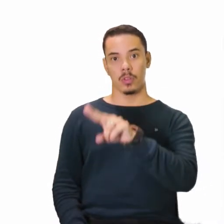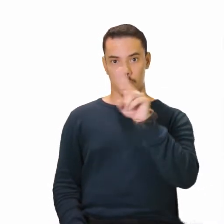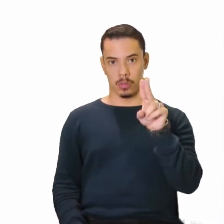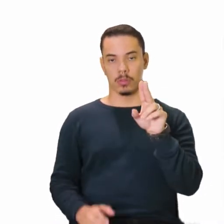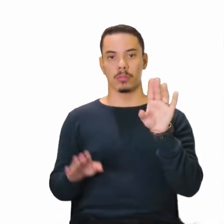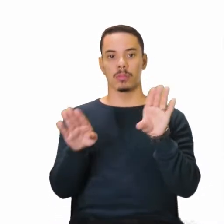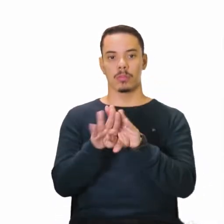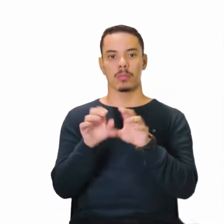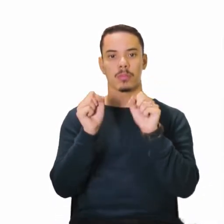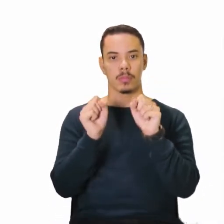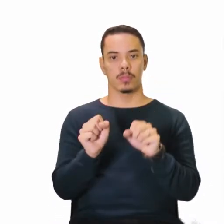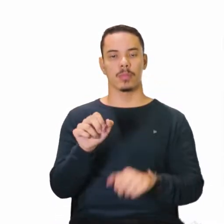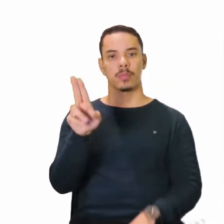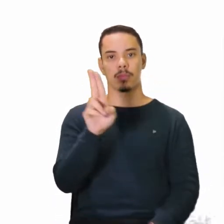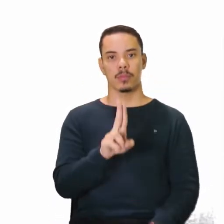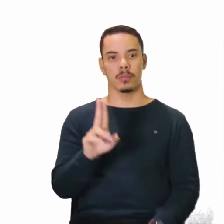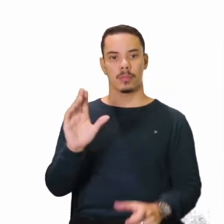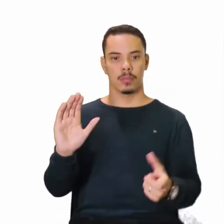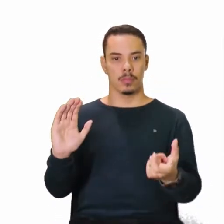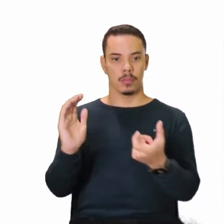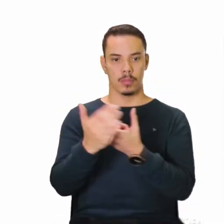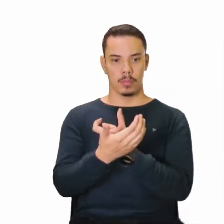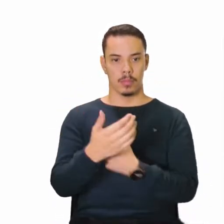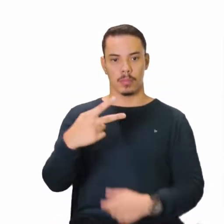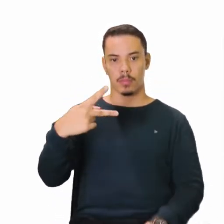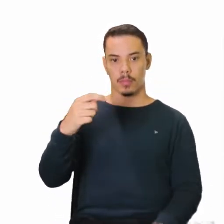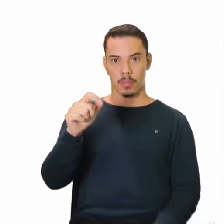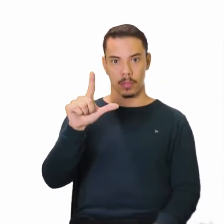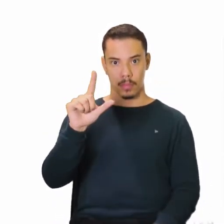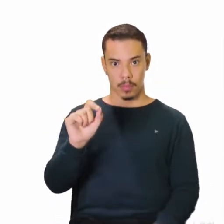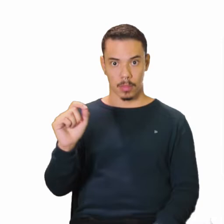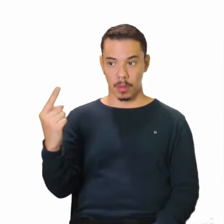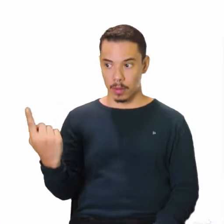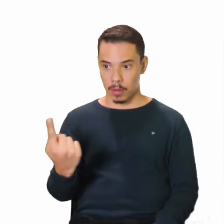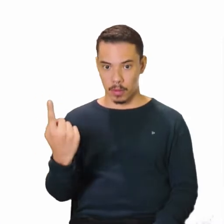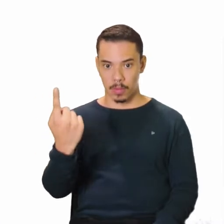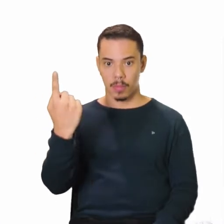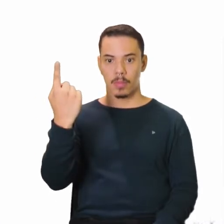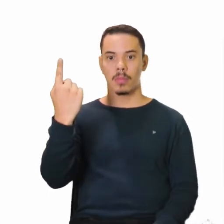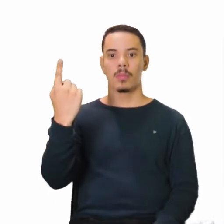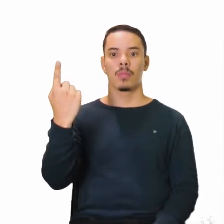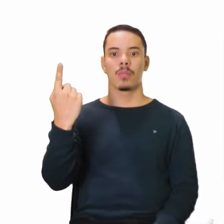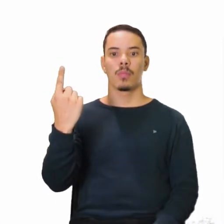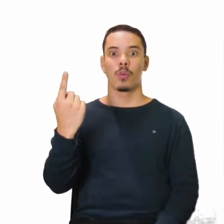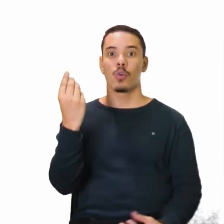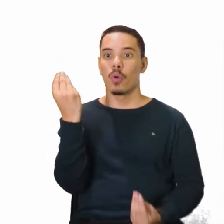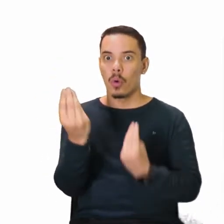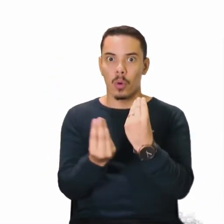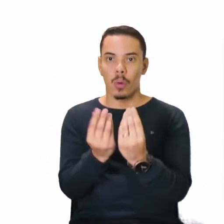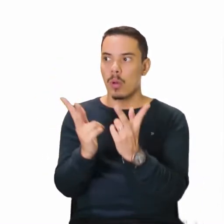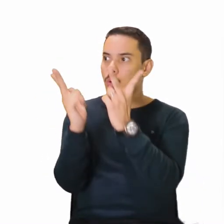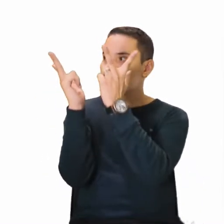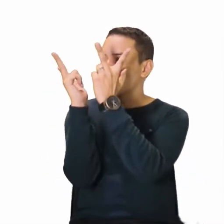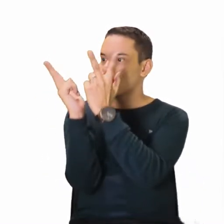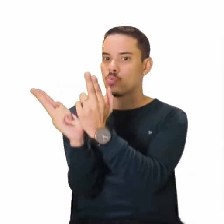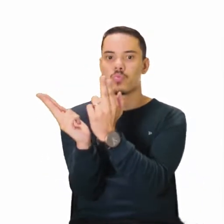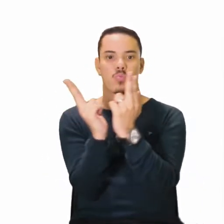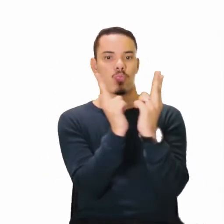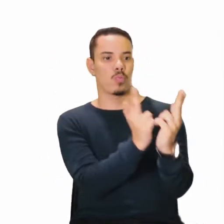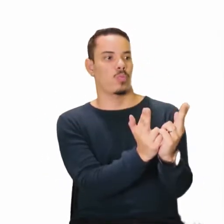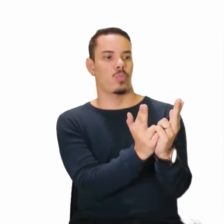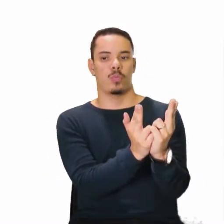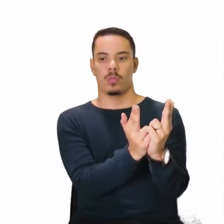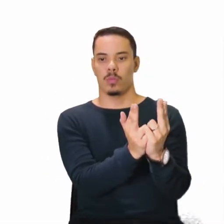pode usar o termo Paulo é tão alto como Antônio, tá